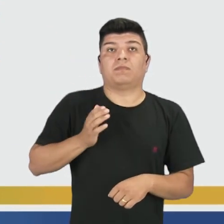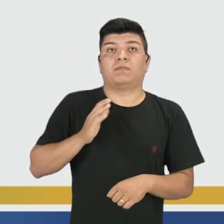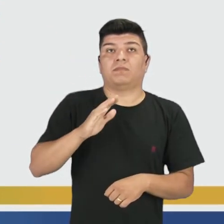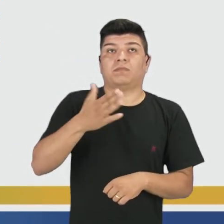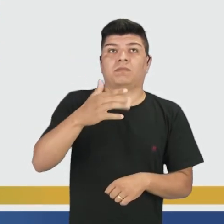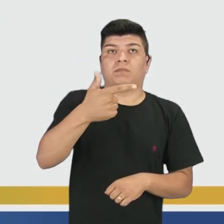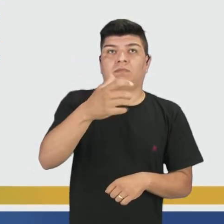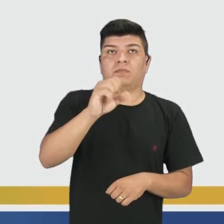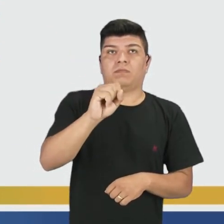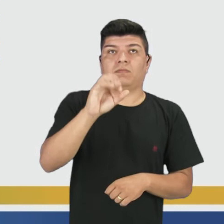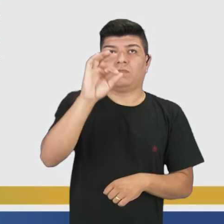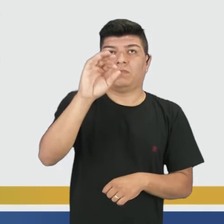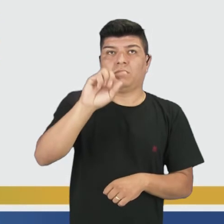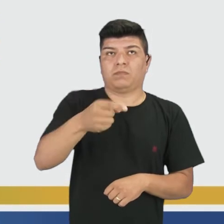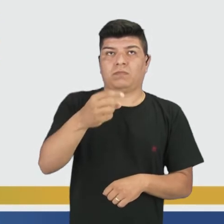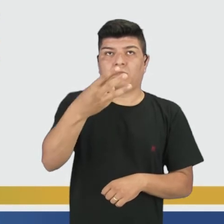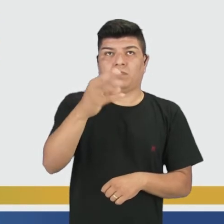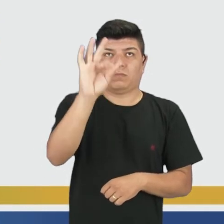concentra